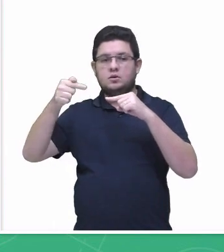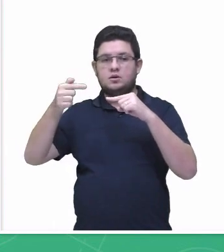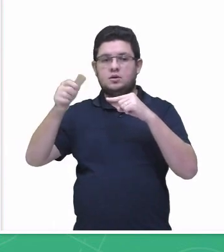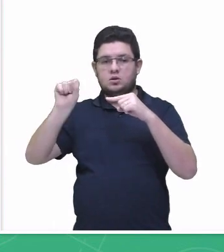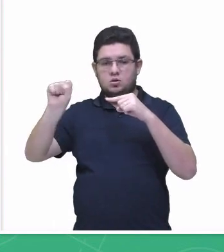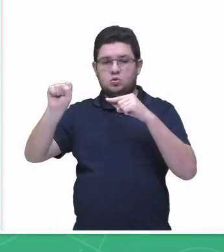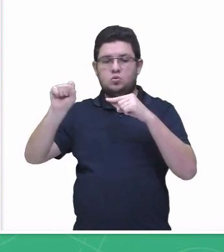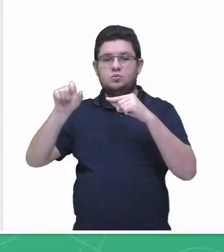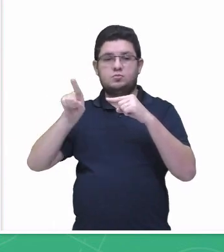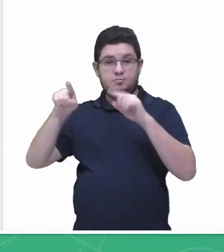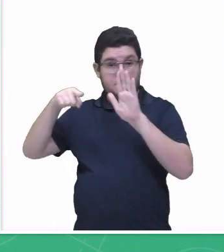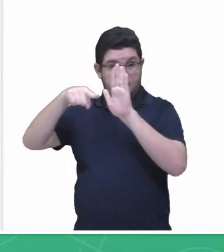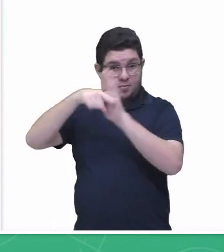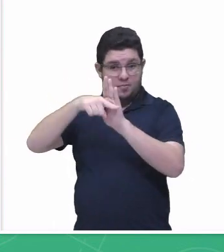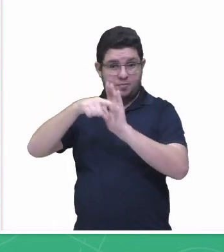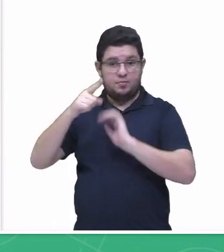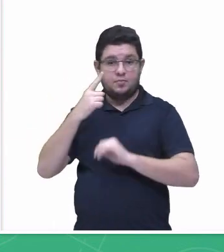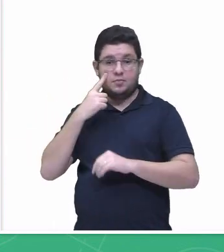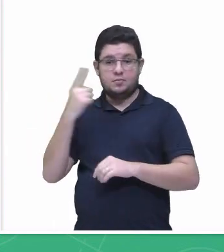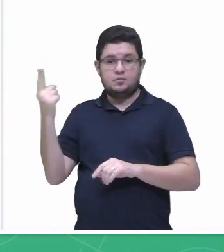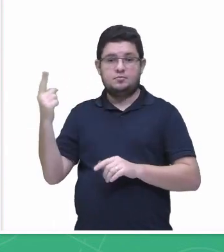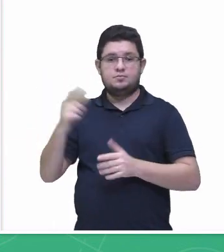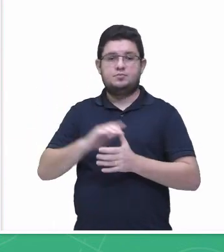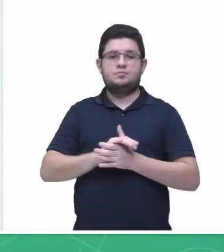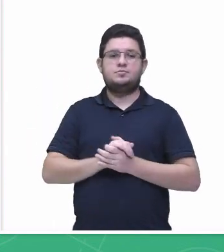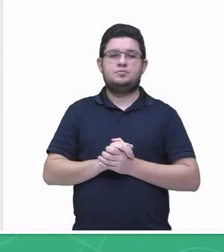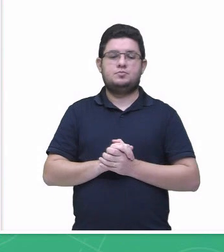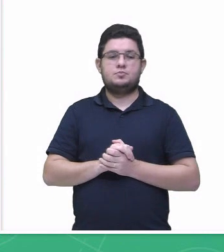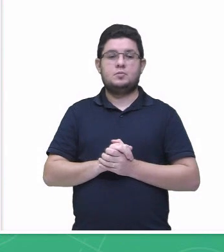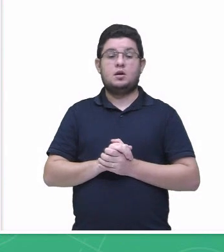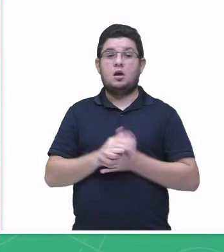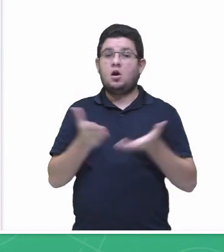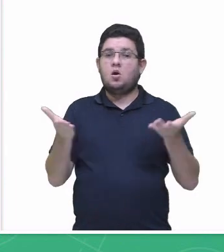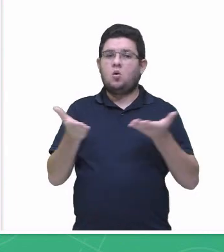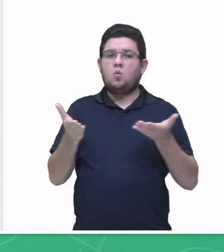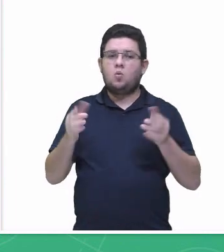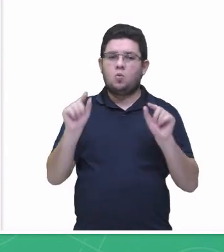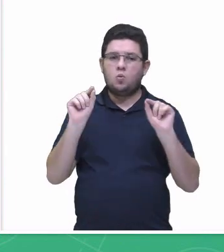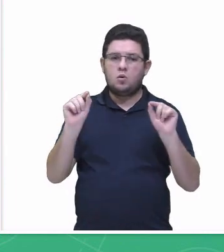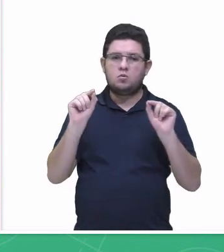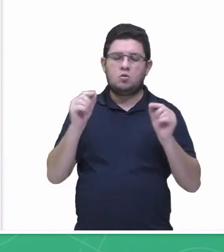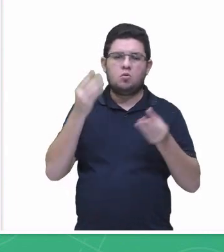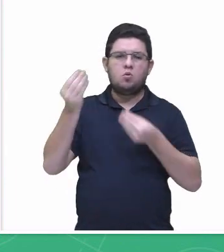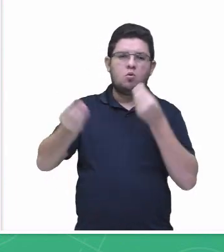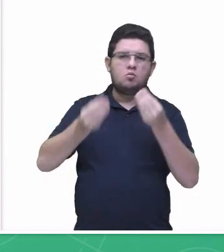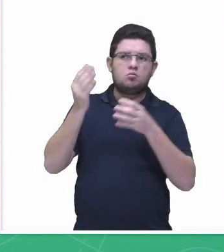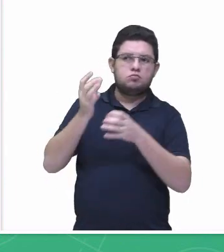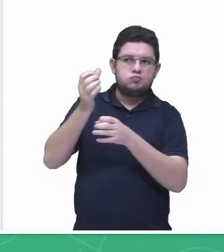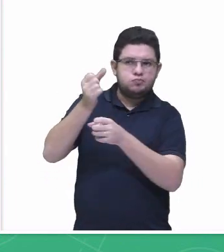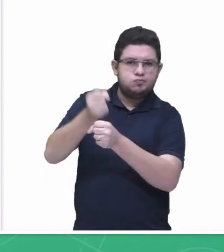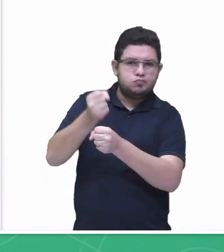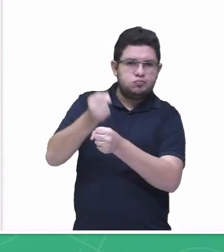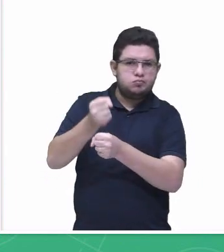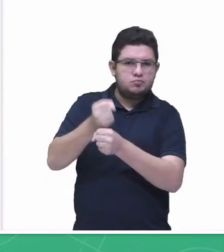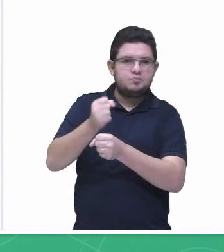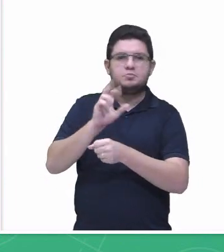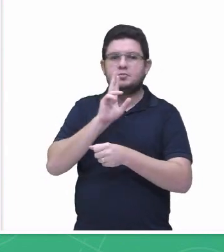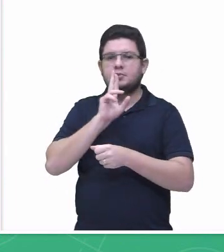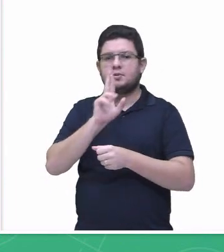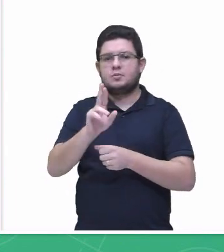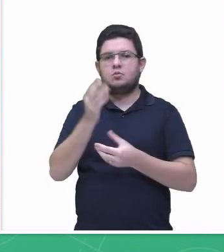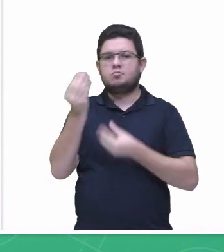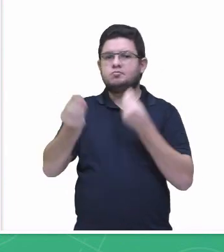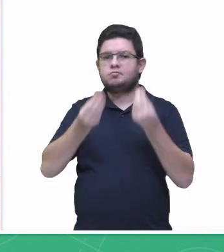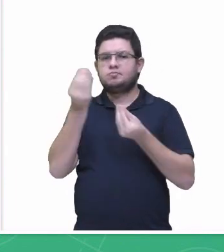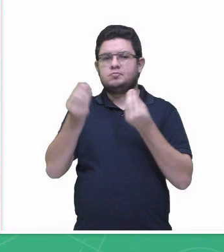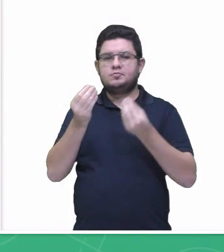é menos 17 graus,78. Agora, vamos ver como foi o cálculo para obter essa resposta.